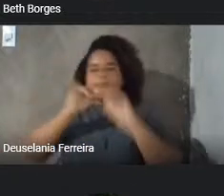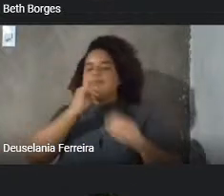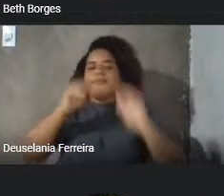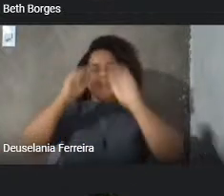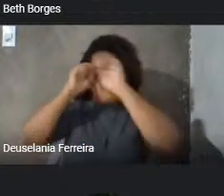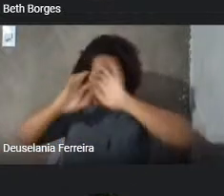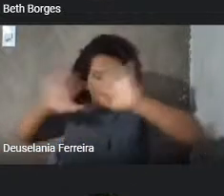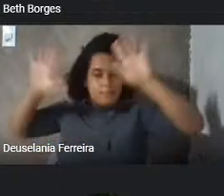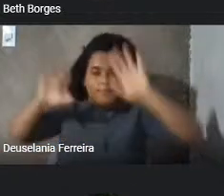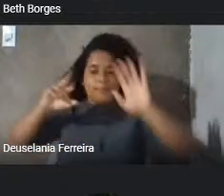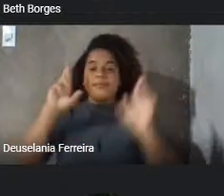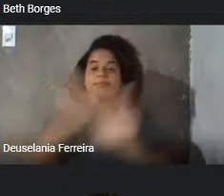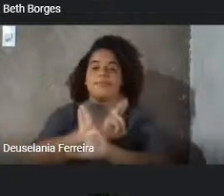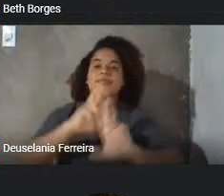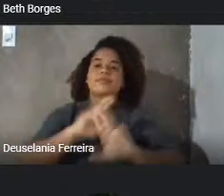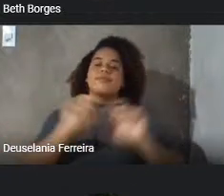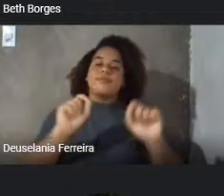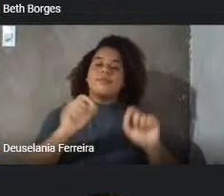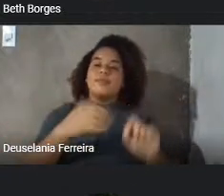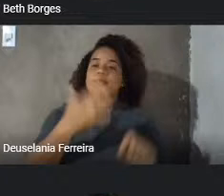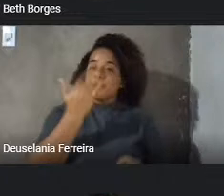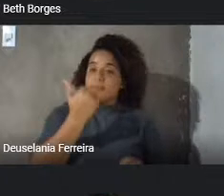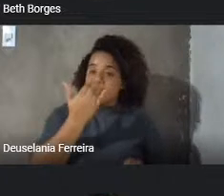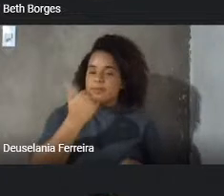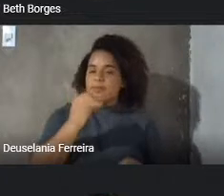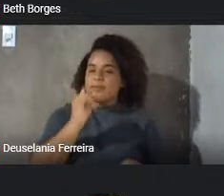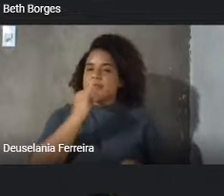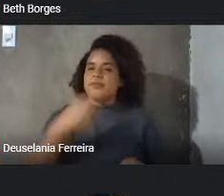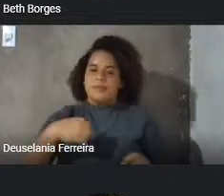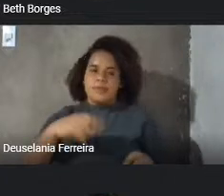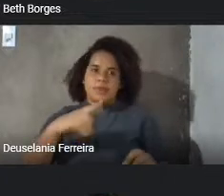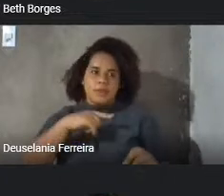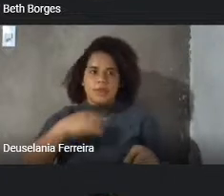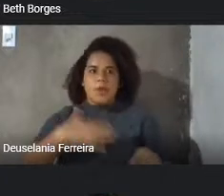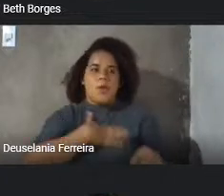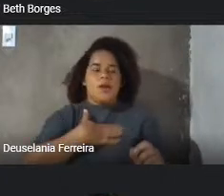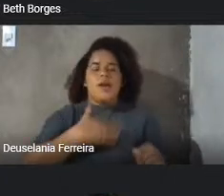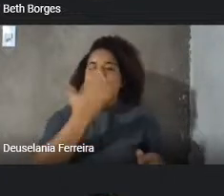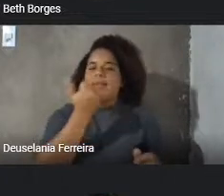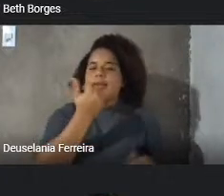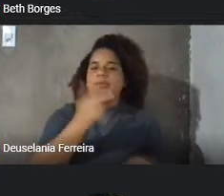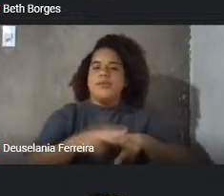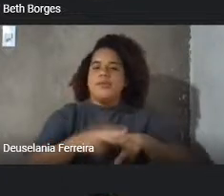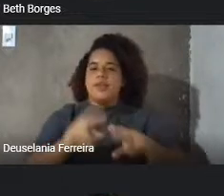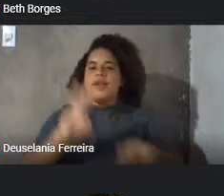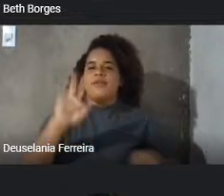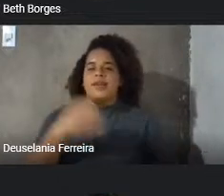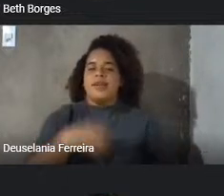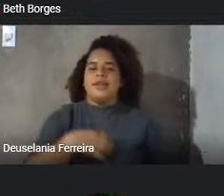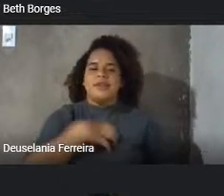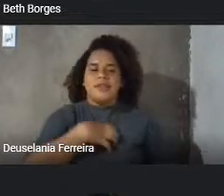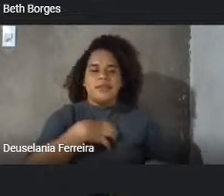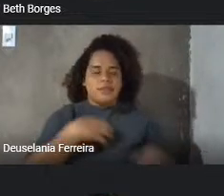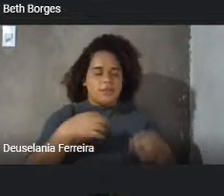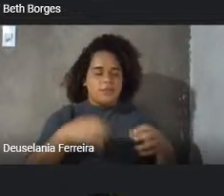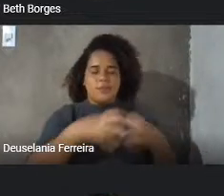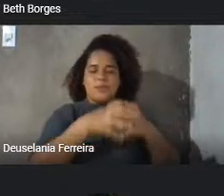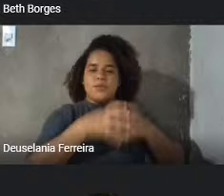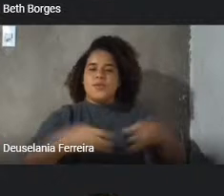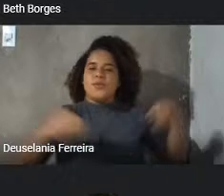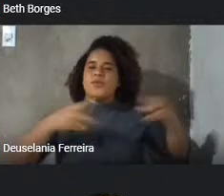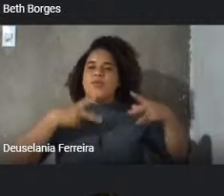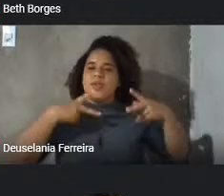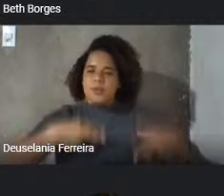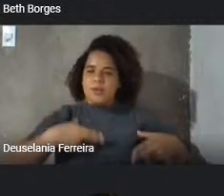aquele alimento que você tem um determinado prazer, por exemplo, um chocolate, a toda vez que você botar na boca, sentir o gosto do mamão. E